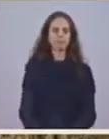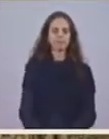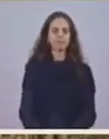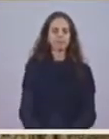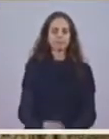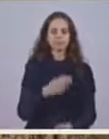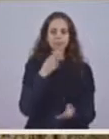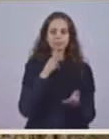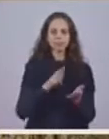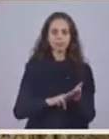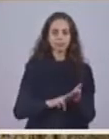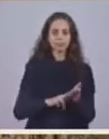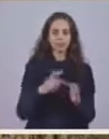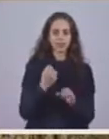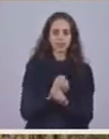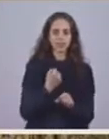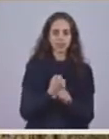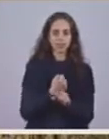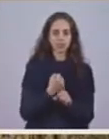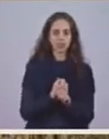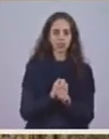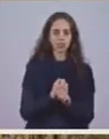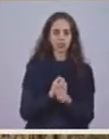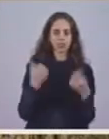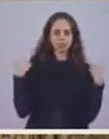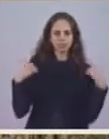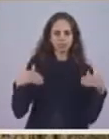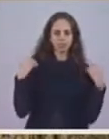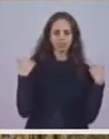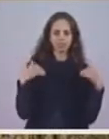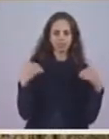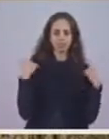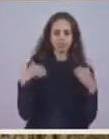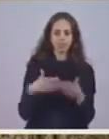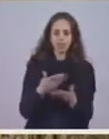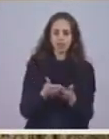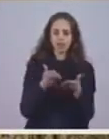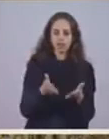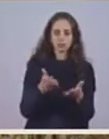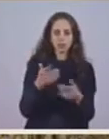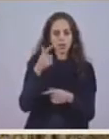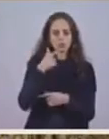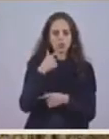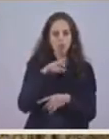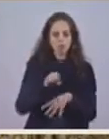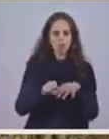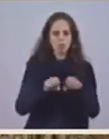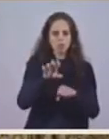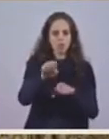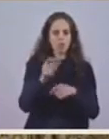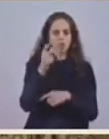São verdadeiramente exercícios, treinos, que nos ajudam a progredir na vida